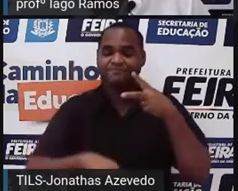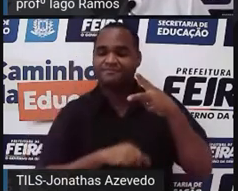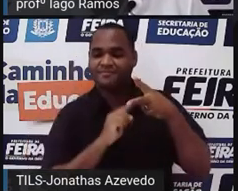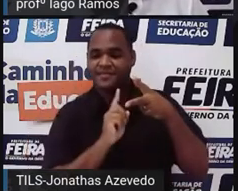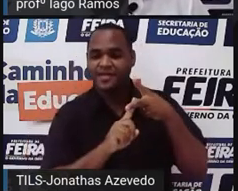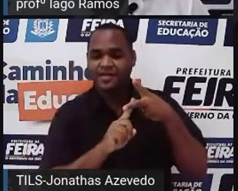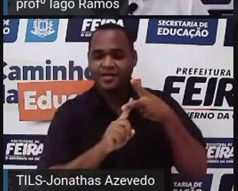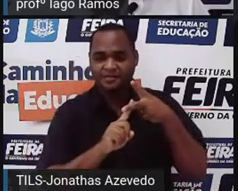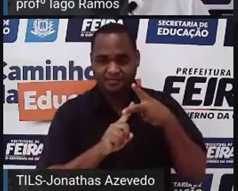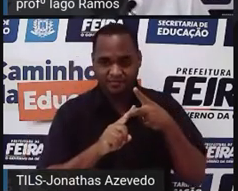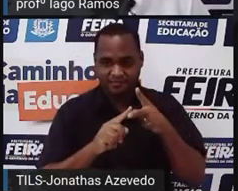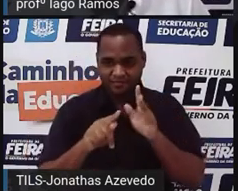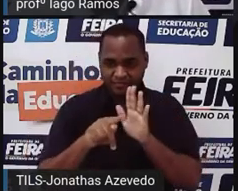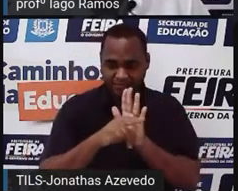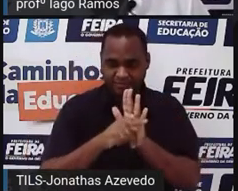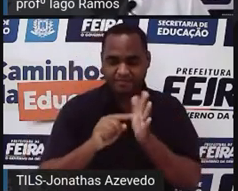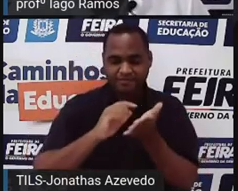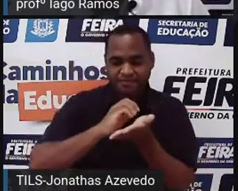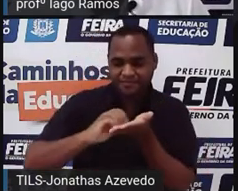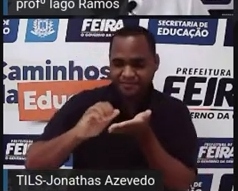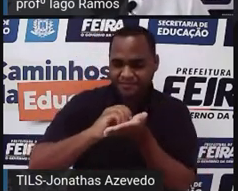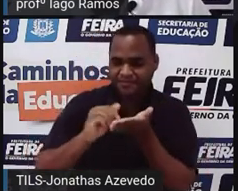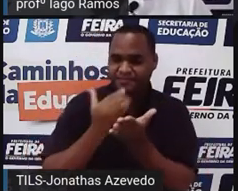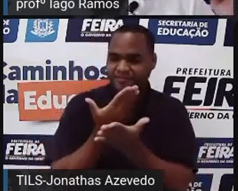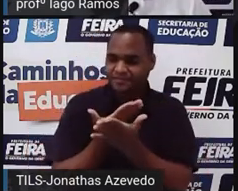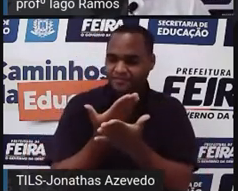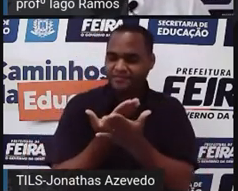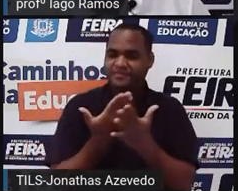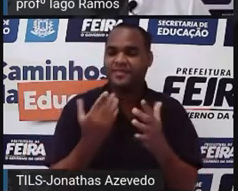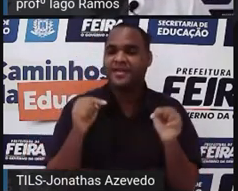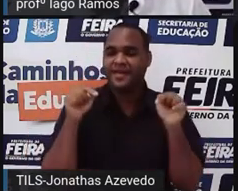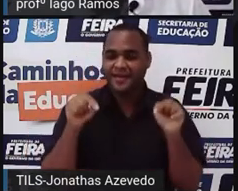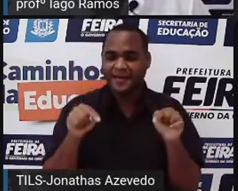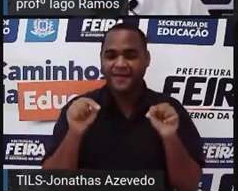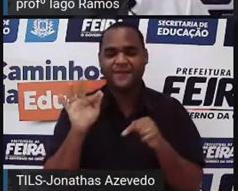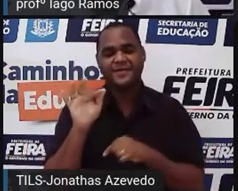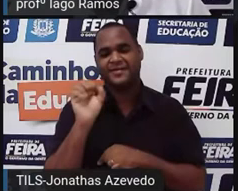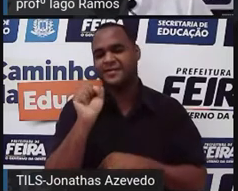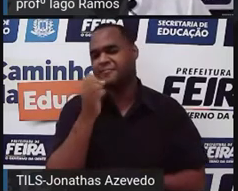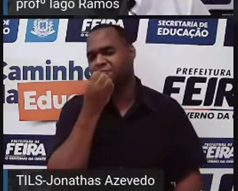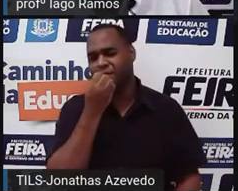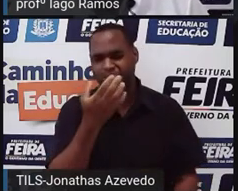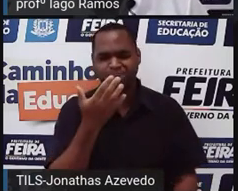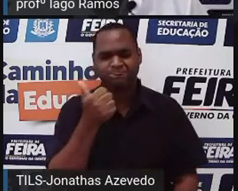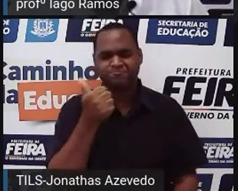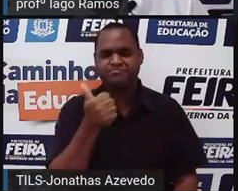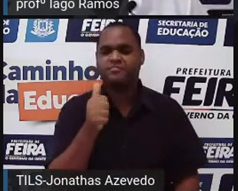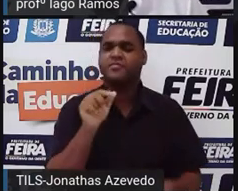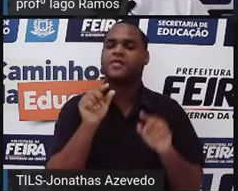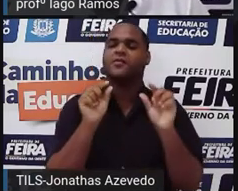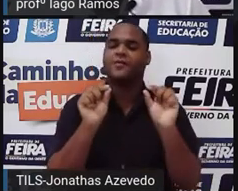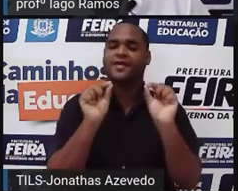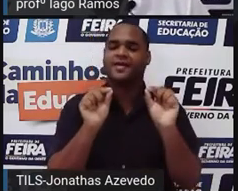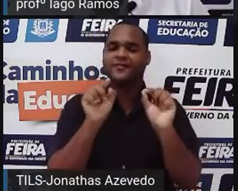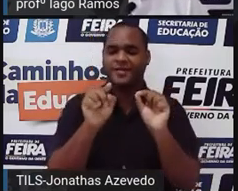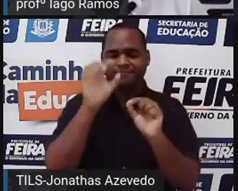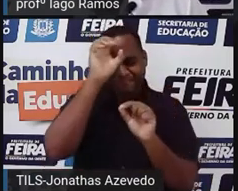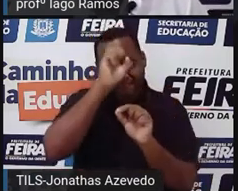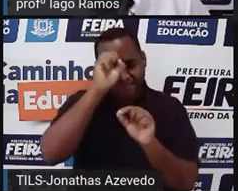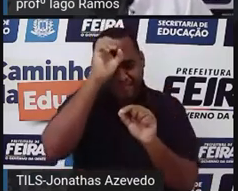também da própria Secretaria de Educação da nossa cidade, tá bom? E o que é que a gente tem para